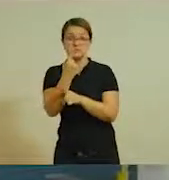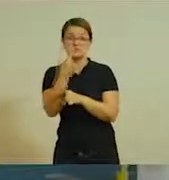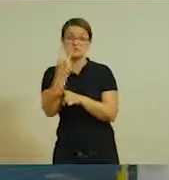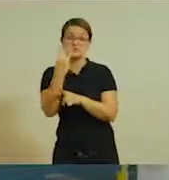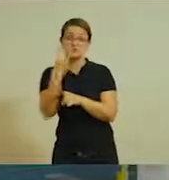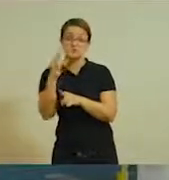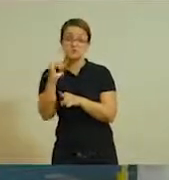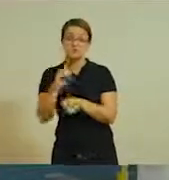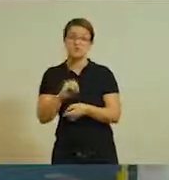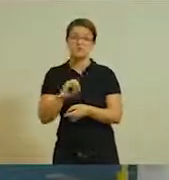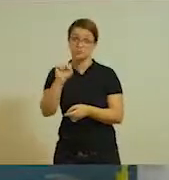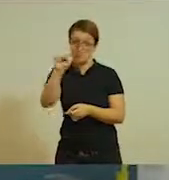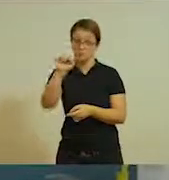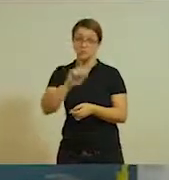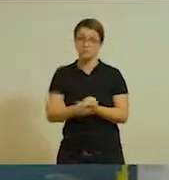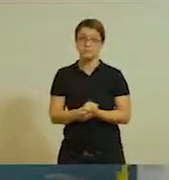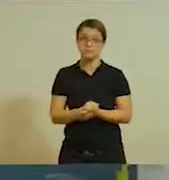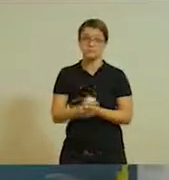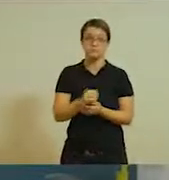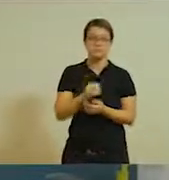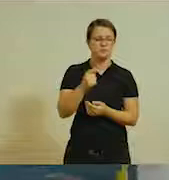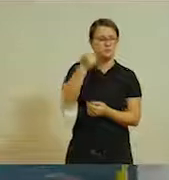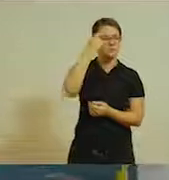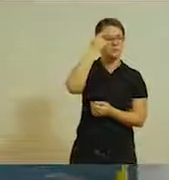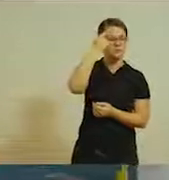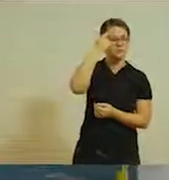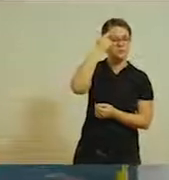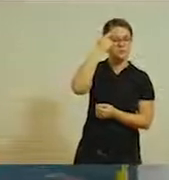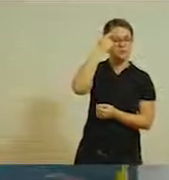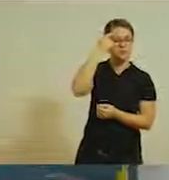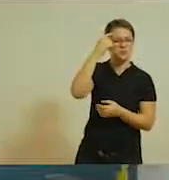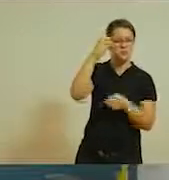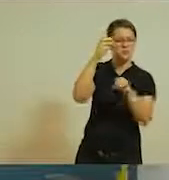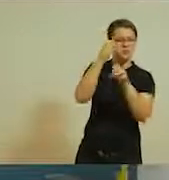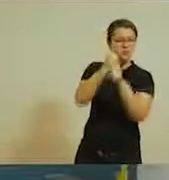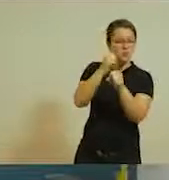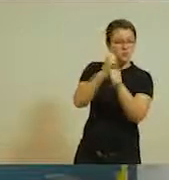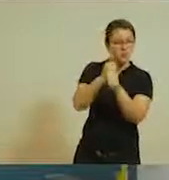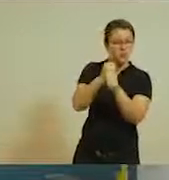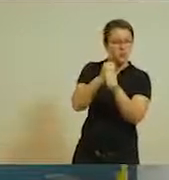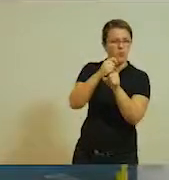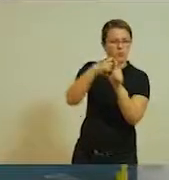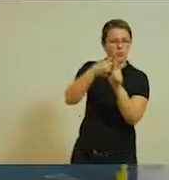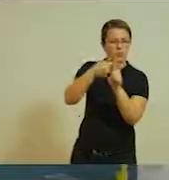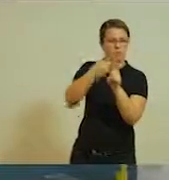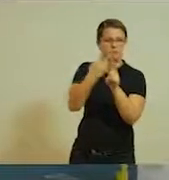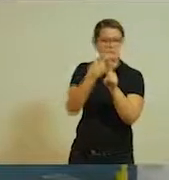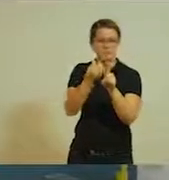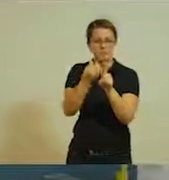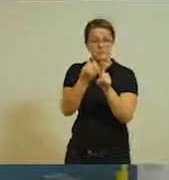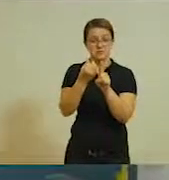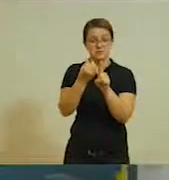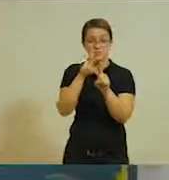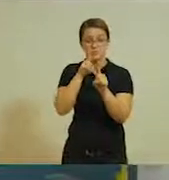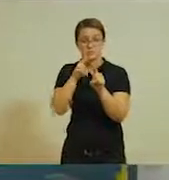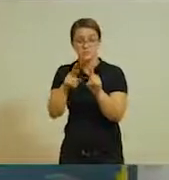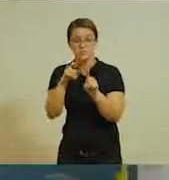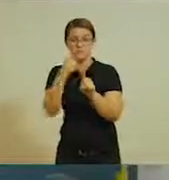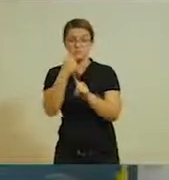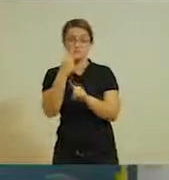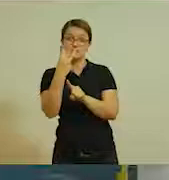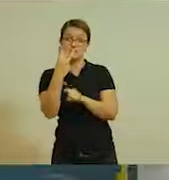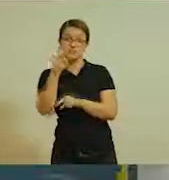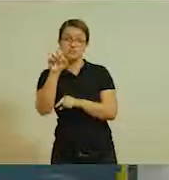138. Então ela pensou em um número, ela somou 26 e o resultado deu